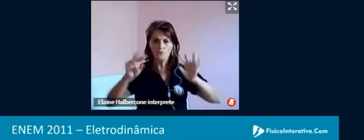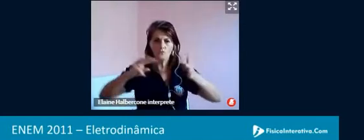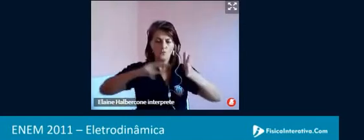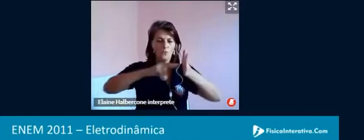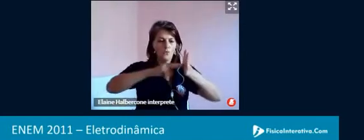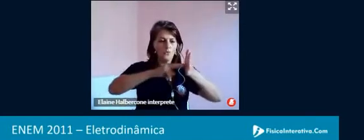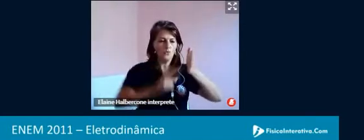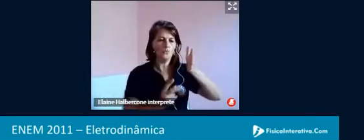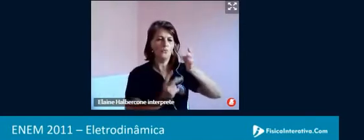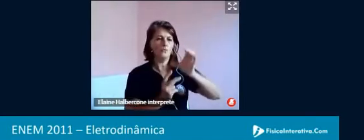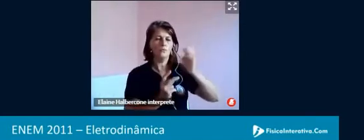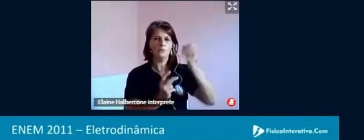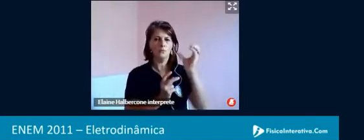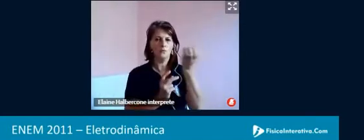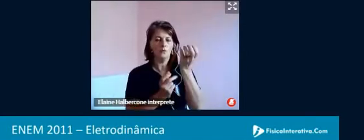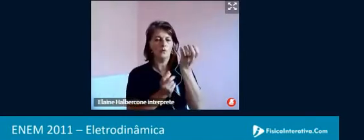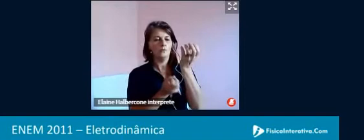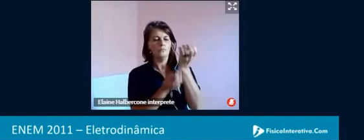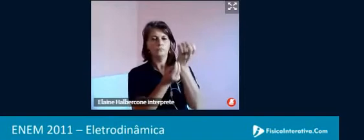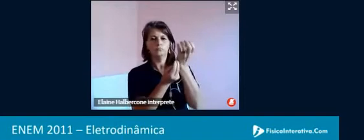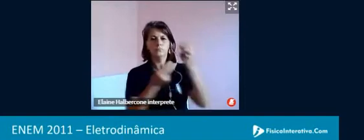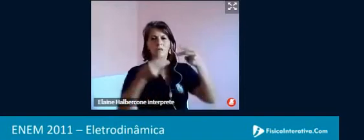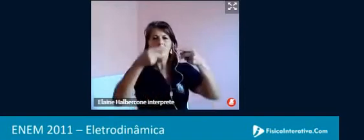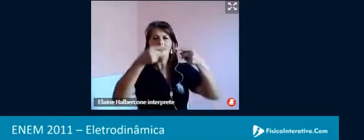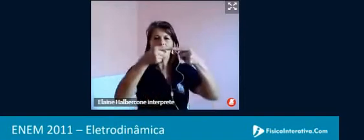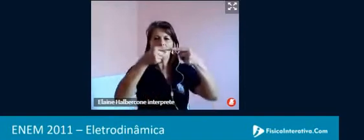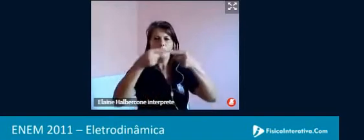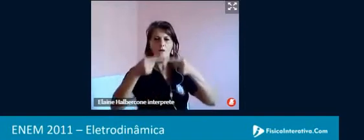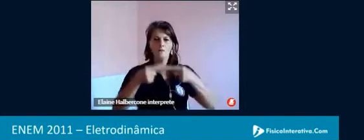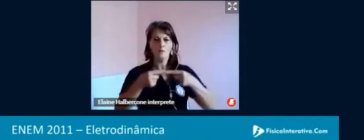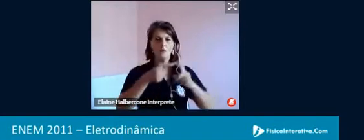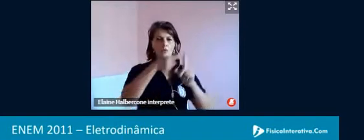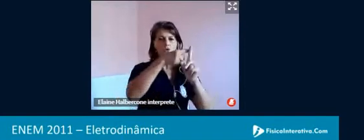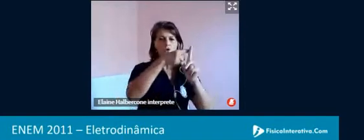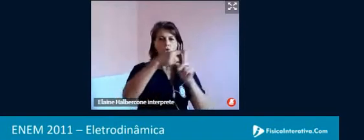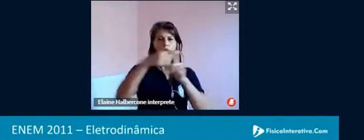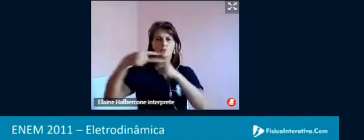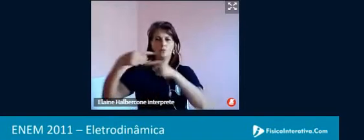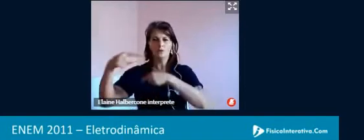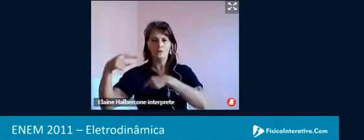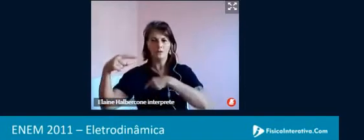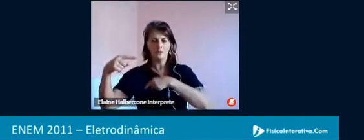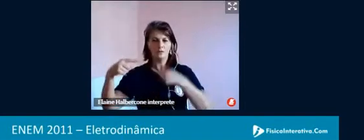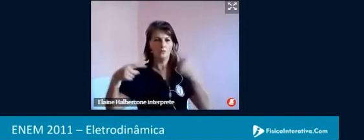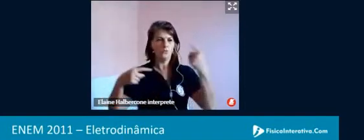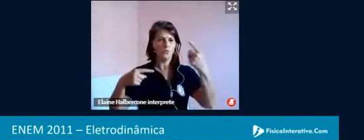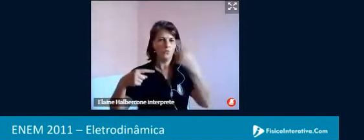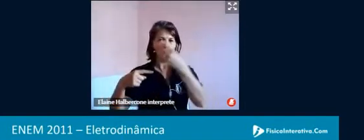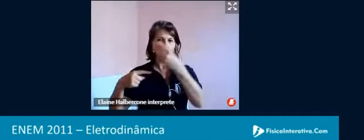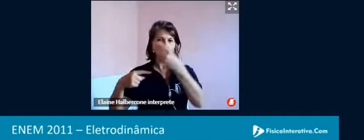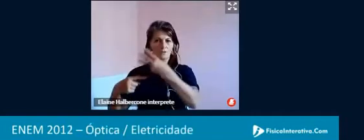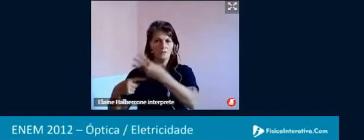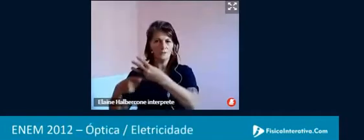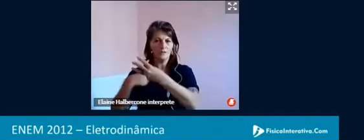funcione. E para isso, você precisa conectar os terminais da lâmpada ao positivo e ao negativo. Ele vai dar aqui opções 1, 2 e 3.